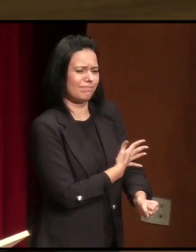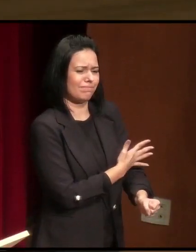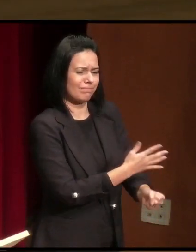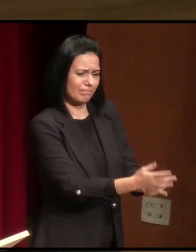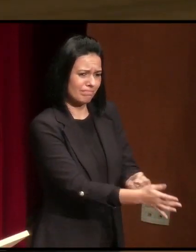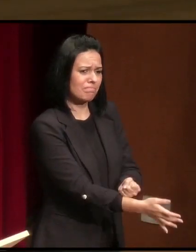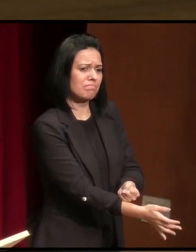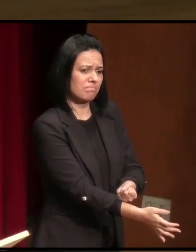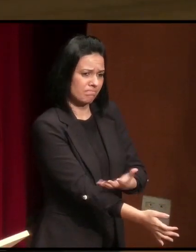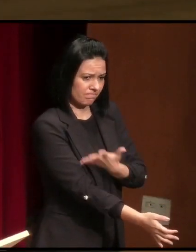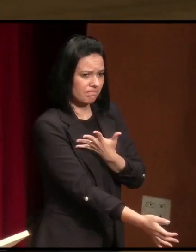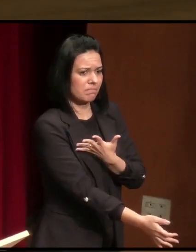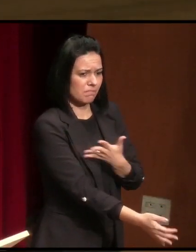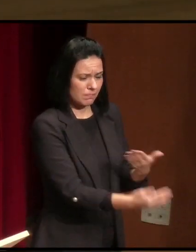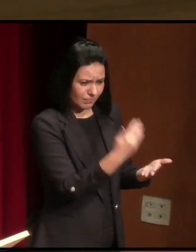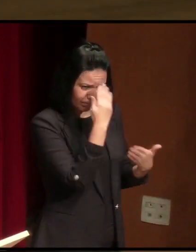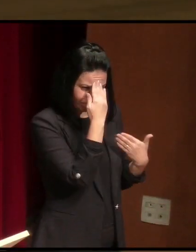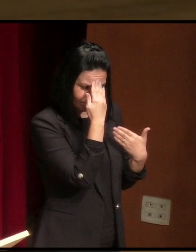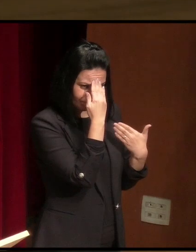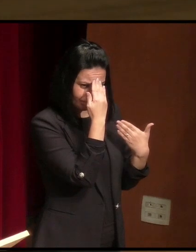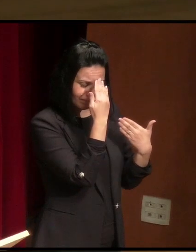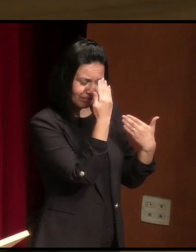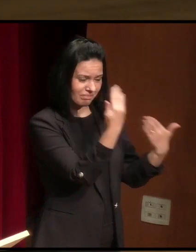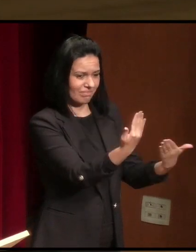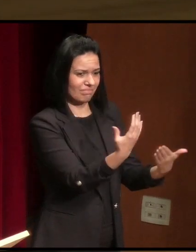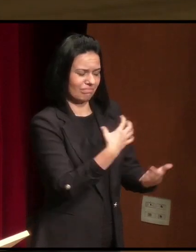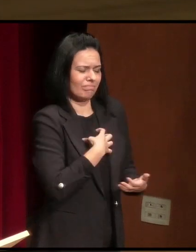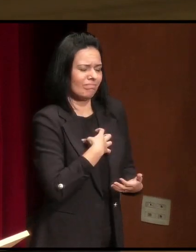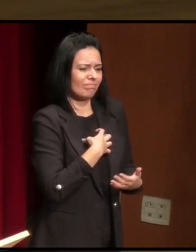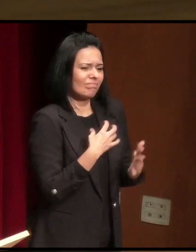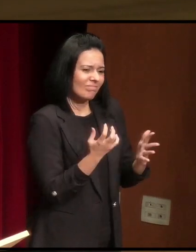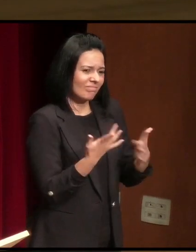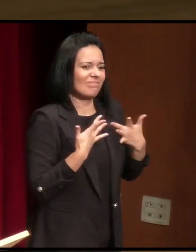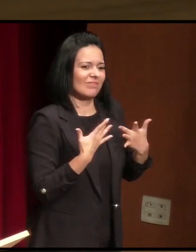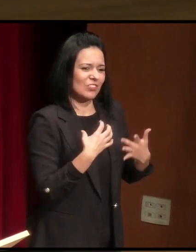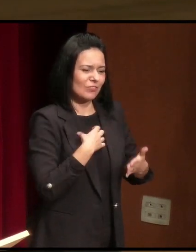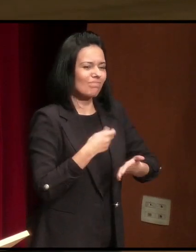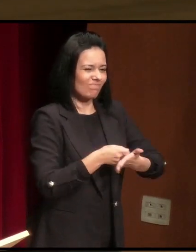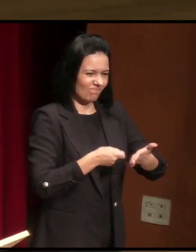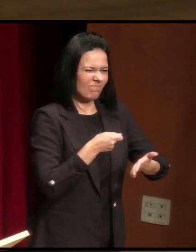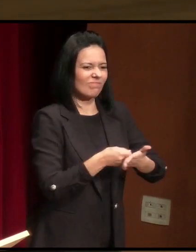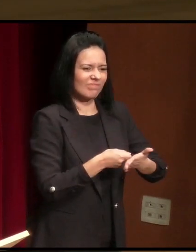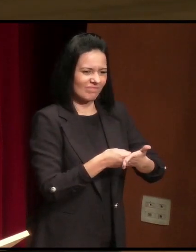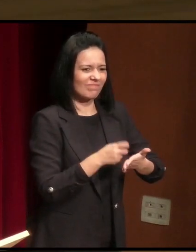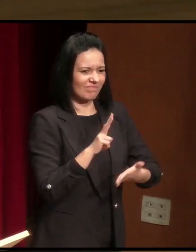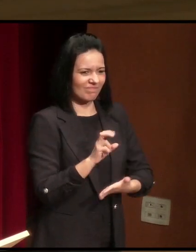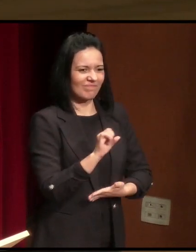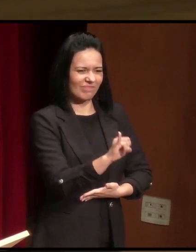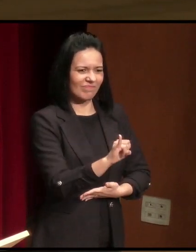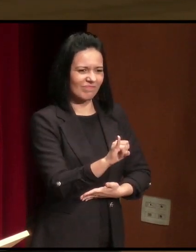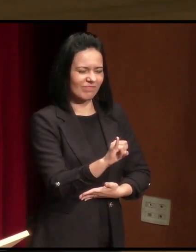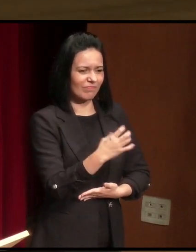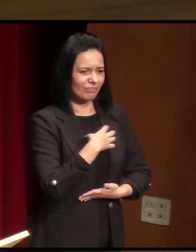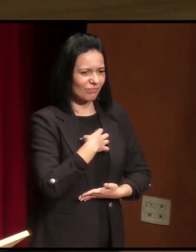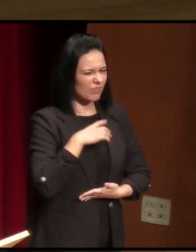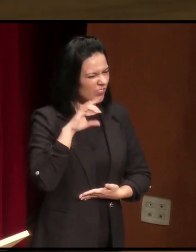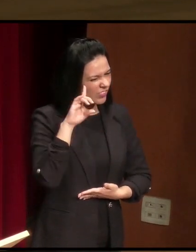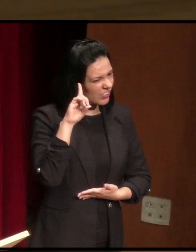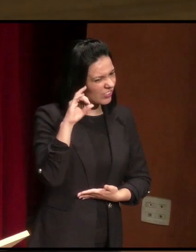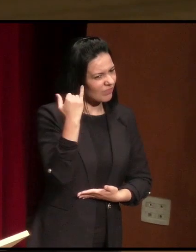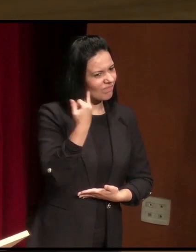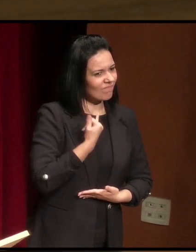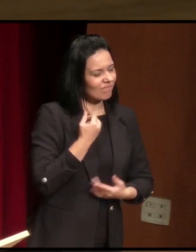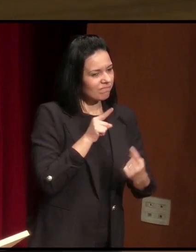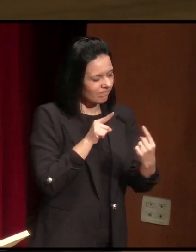um sentimento de gratidão e um sentimento de que vale a pena lutar por aquilo que Deus coloca como objetivo,